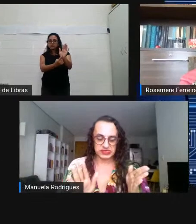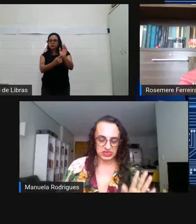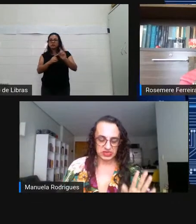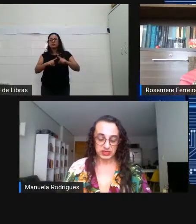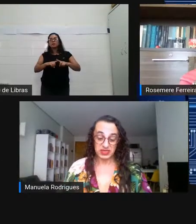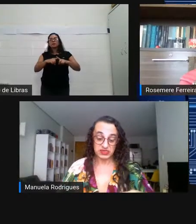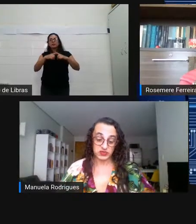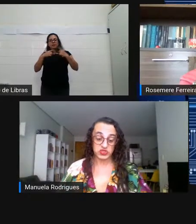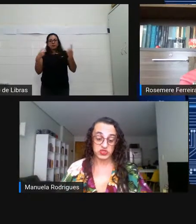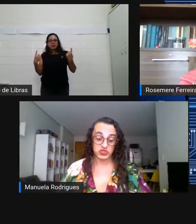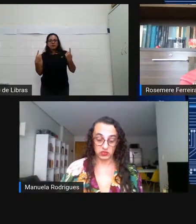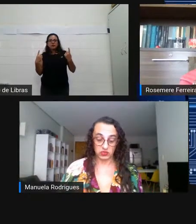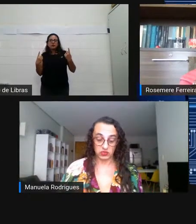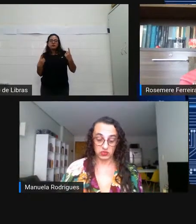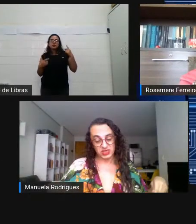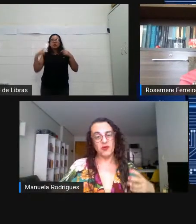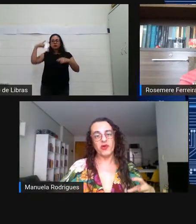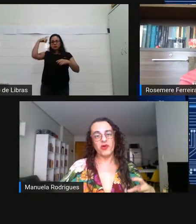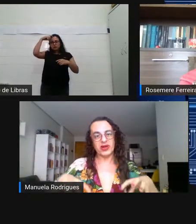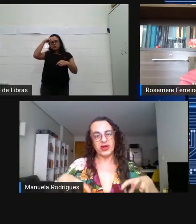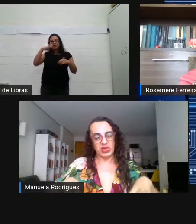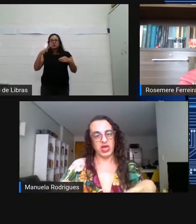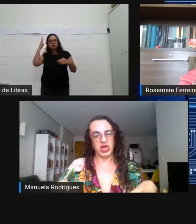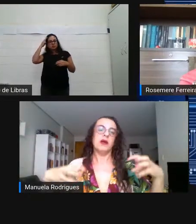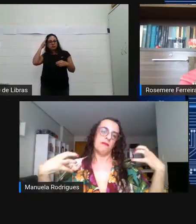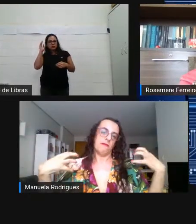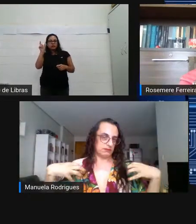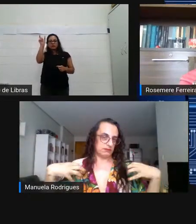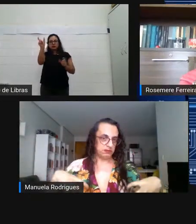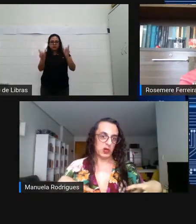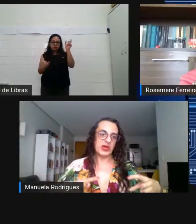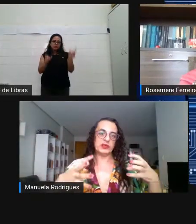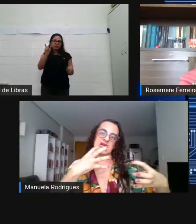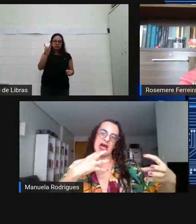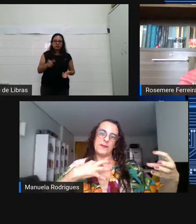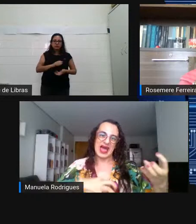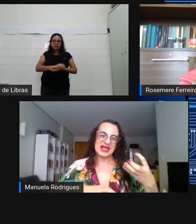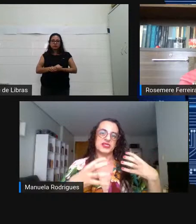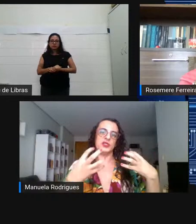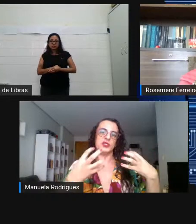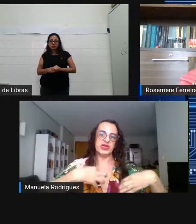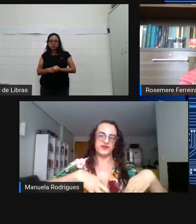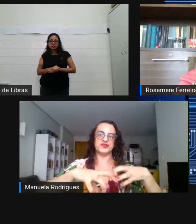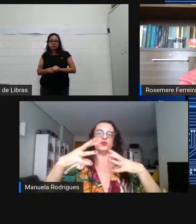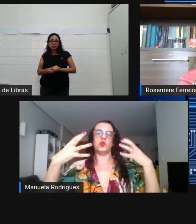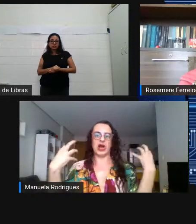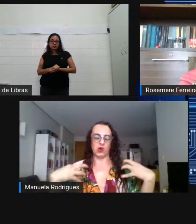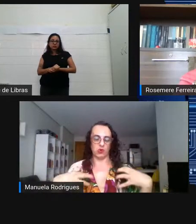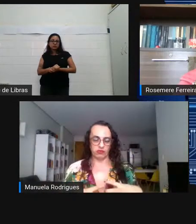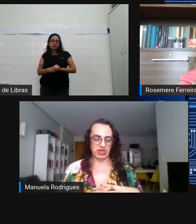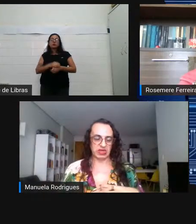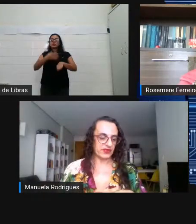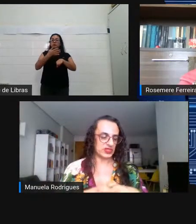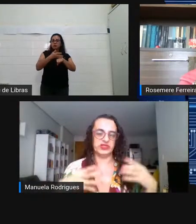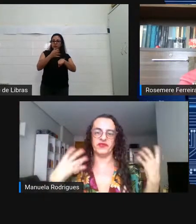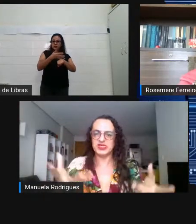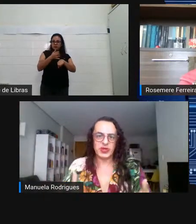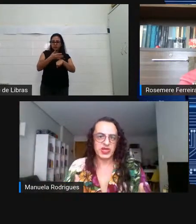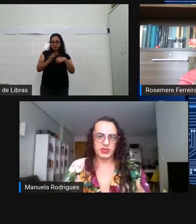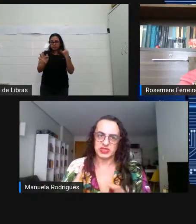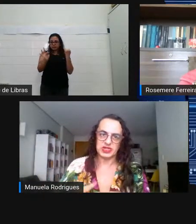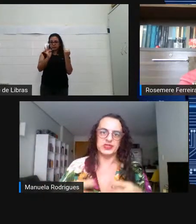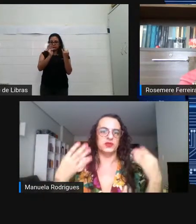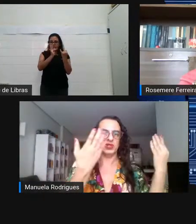atravessado nesse sujeito. Então, pelo menos a prática do IFES, no qual, né, a gente